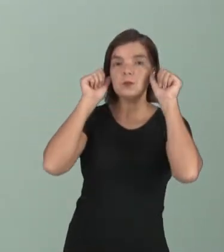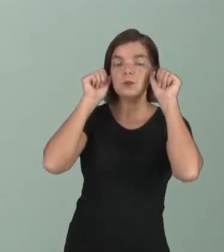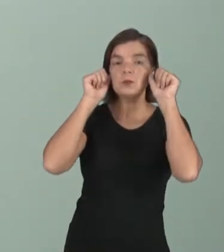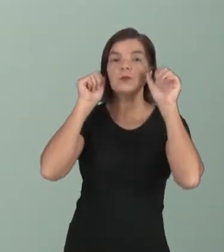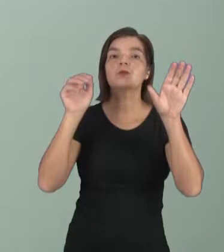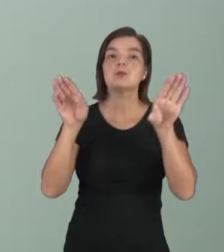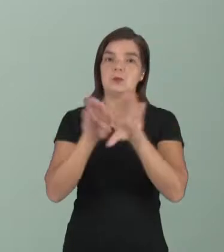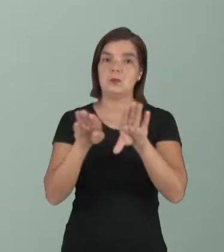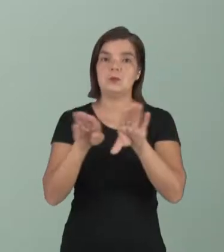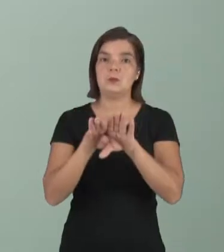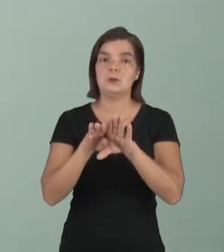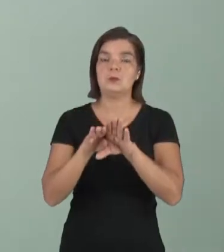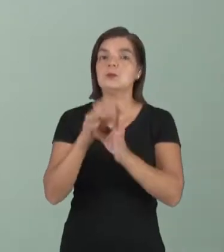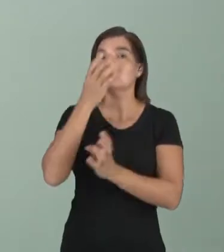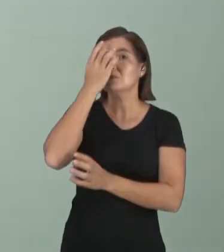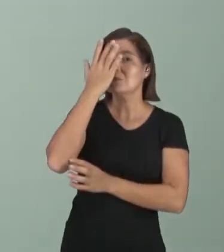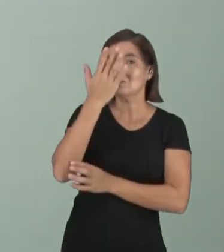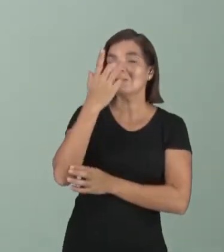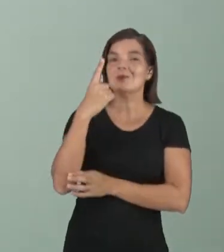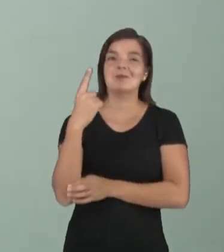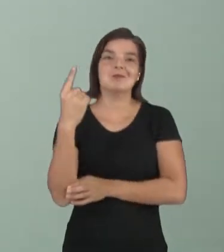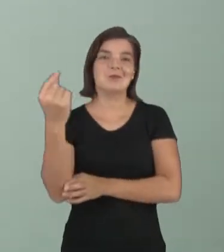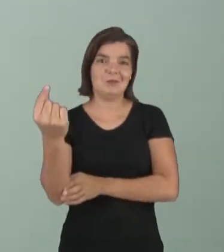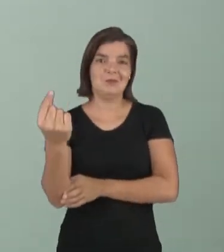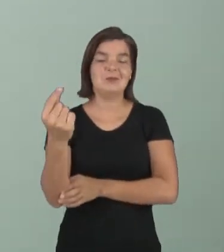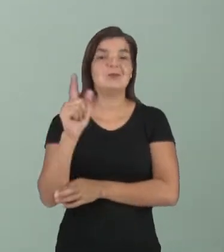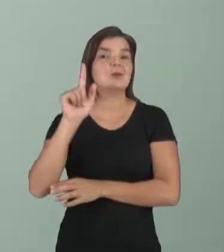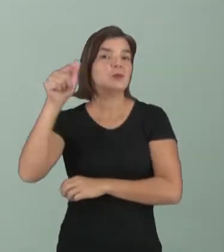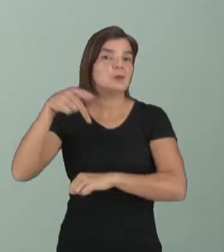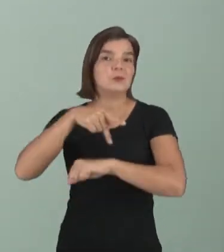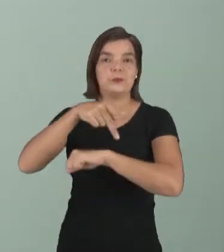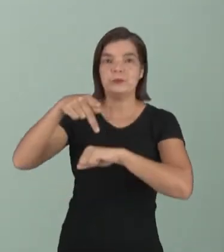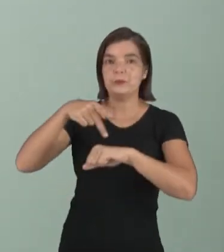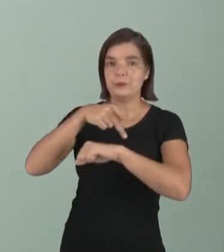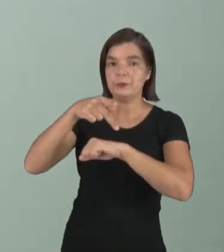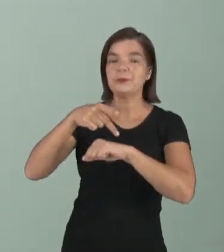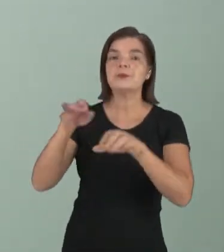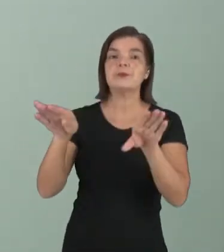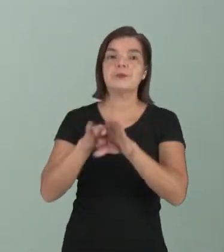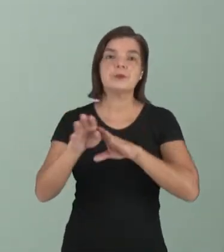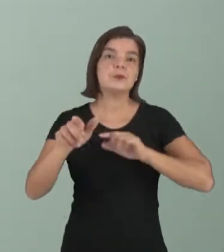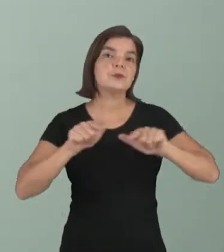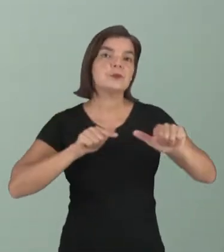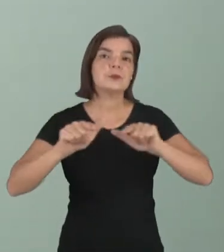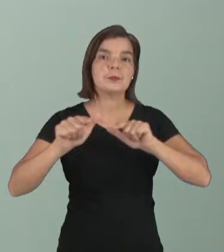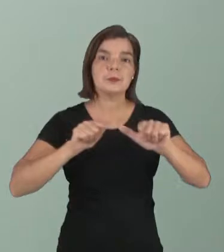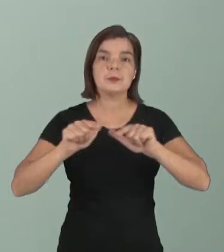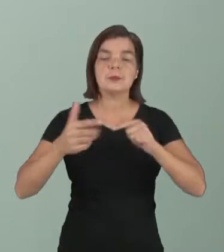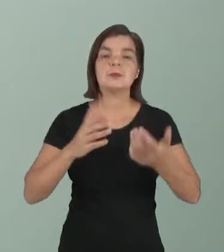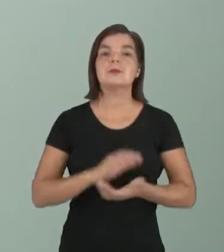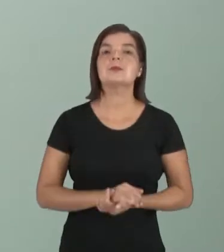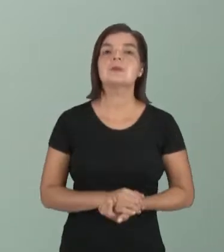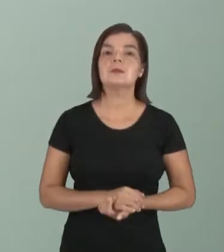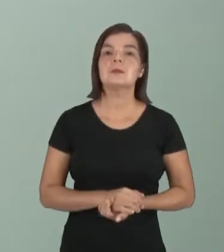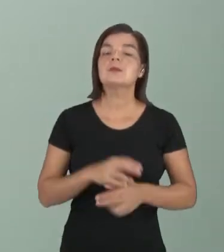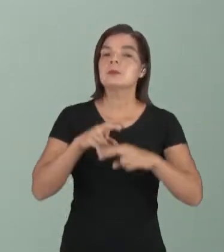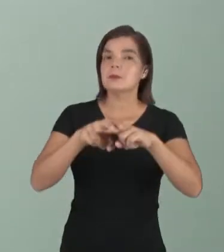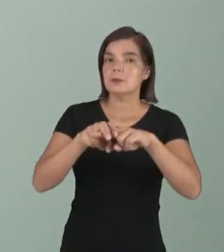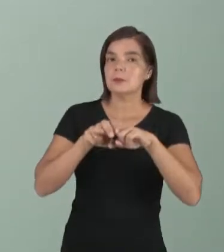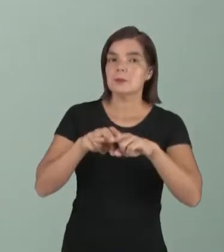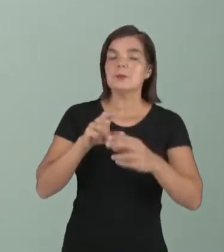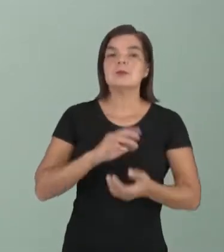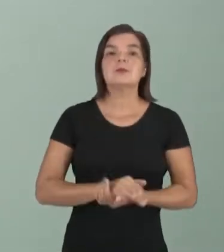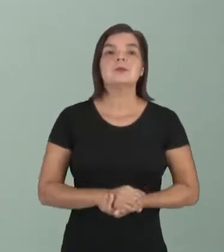tornando a rota de saída também desses migrantes em busca dessas condições, em busca de emprego. E aí é por